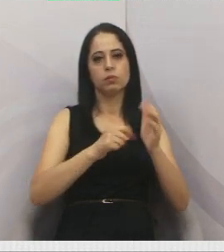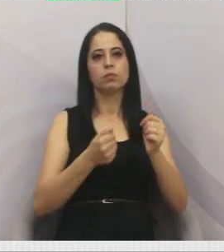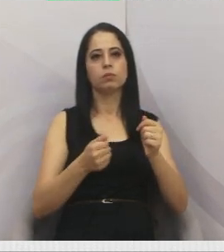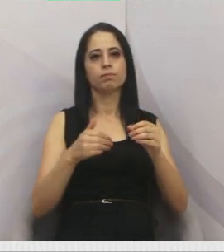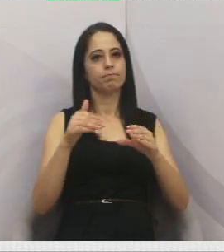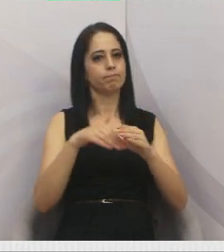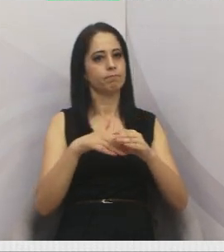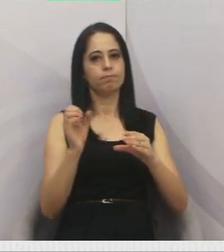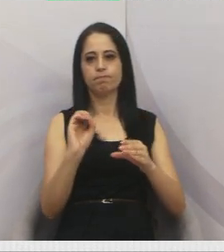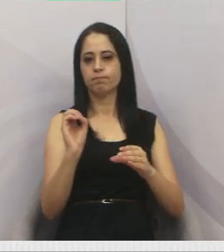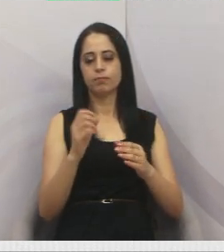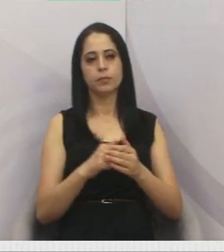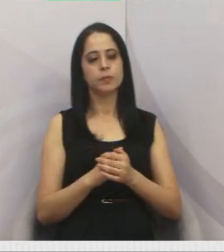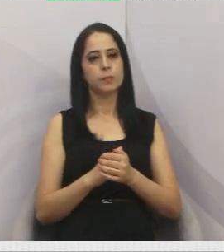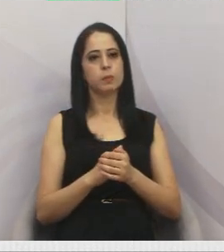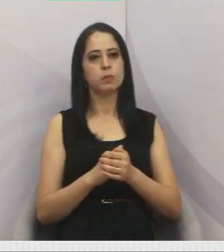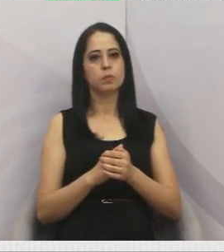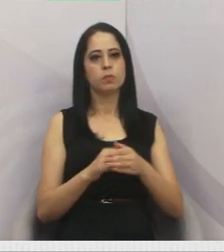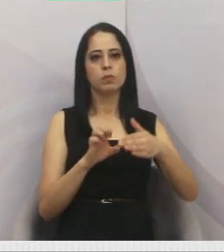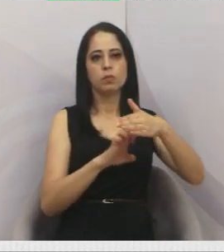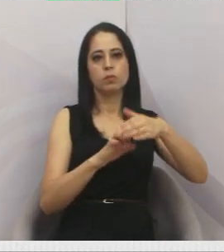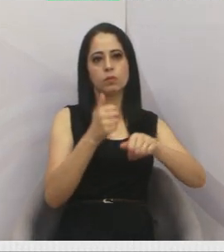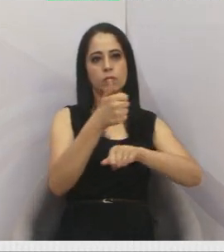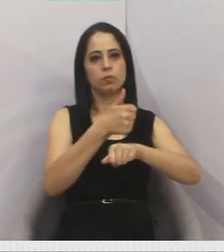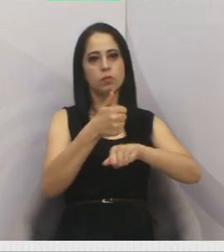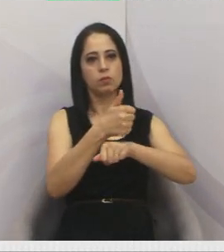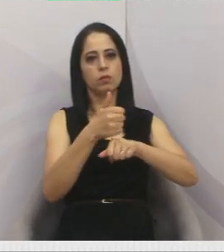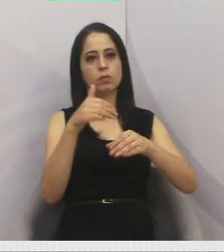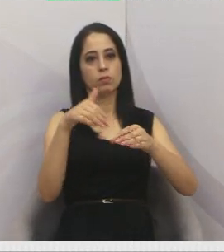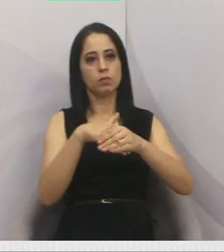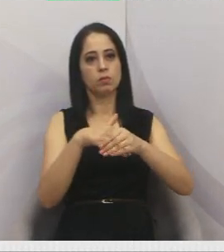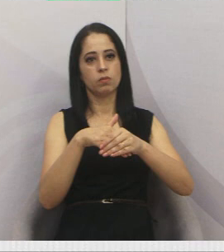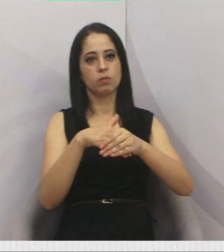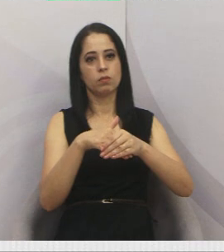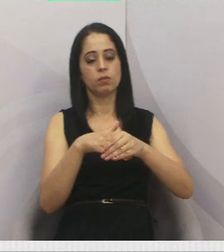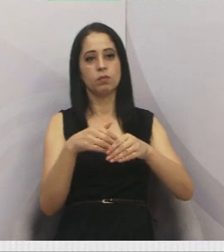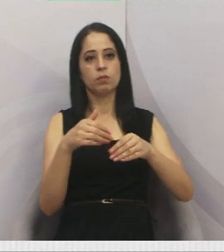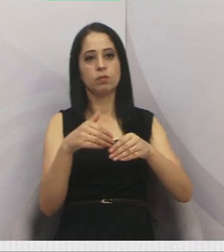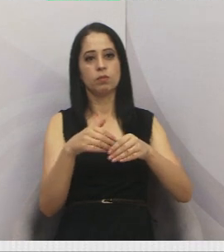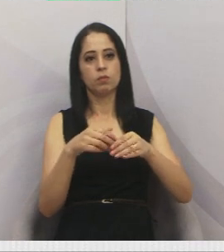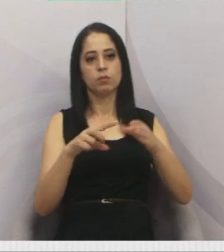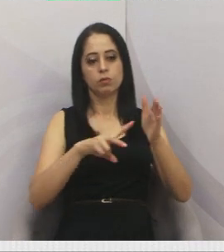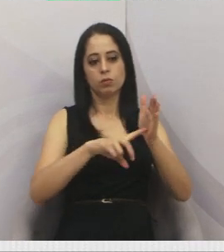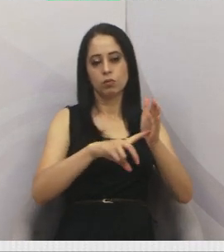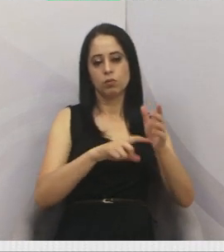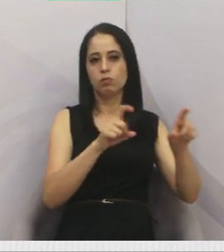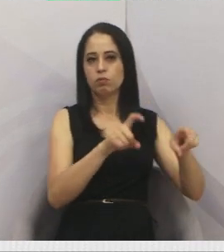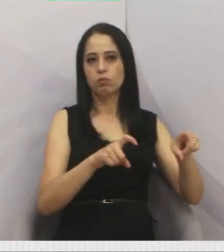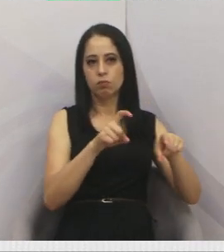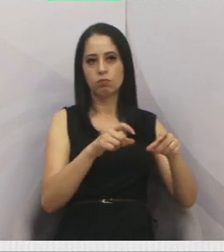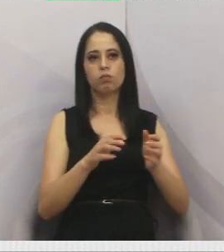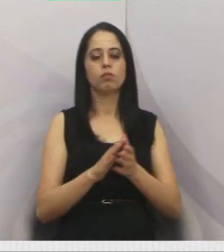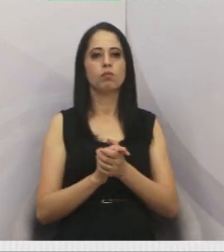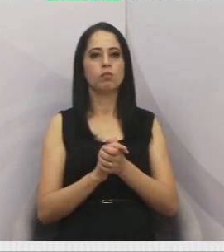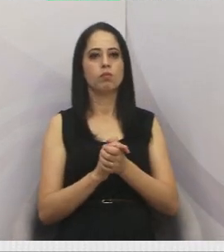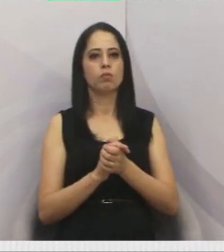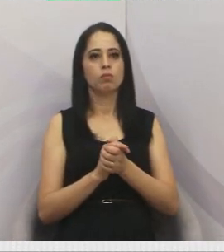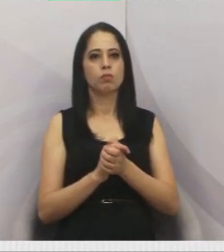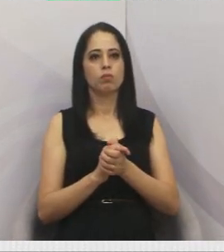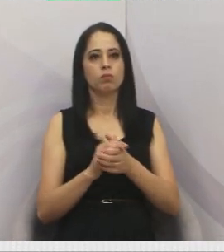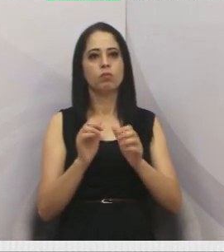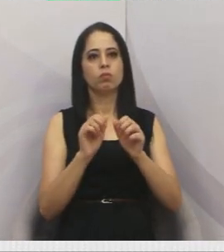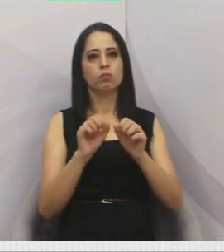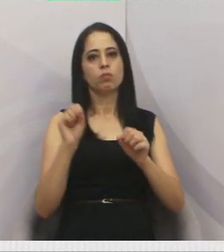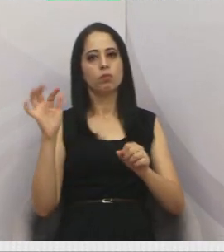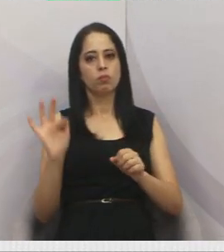Voto em branco. Segmento Empresas e Entidades Profissionais. Um voto para Sindicato Rural de Jacareí. Segmento Entidades